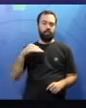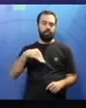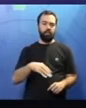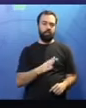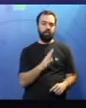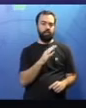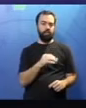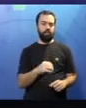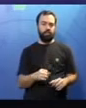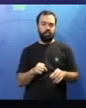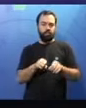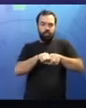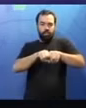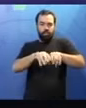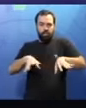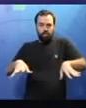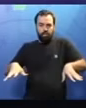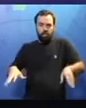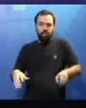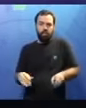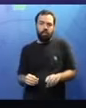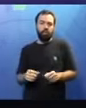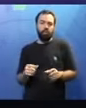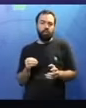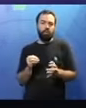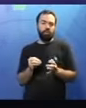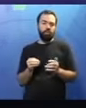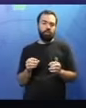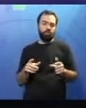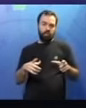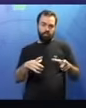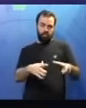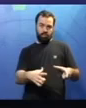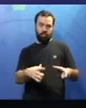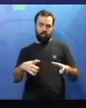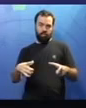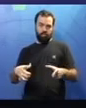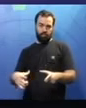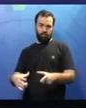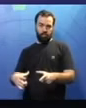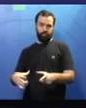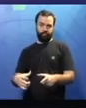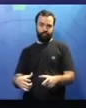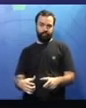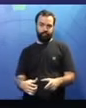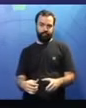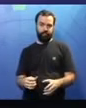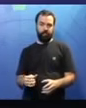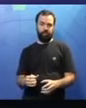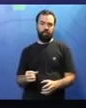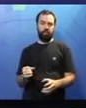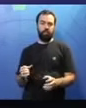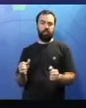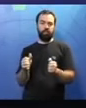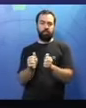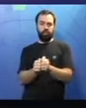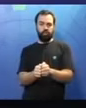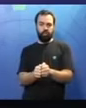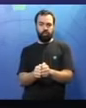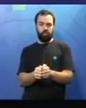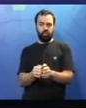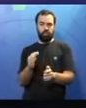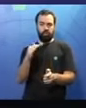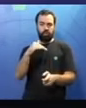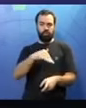ondas elas propagam através do espaço ou de um meio material, transferindo energia.